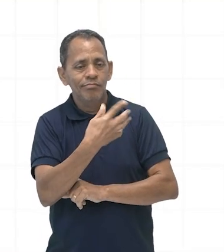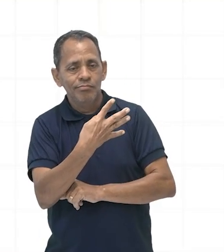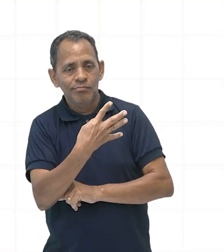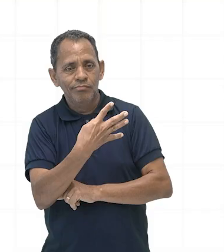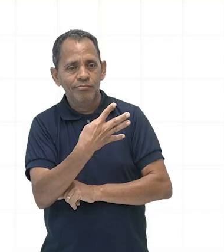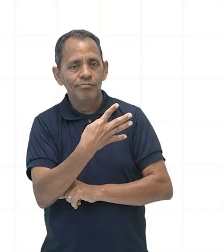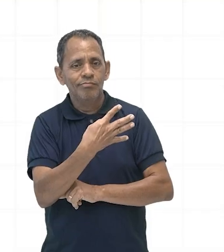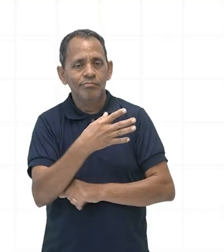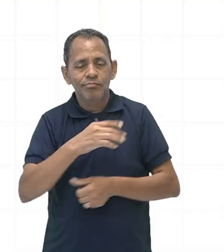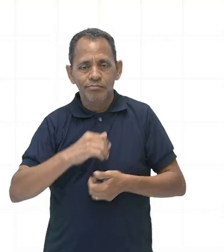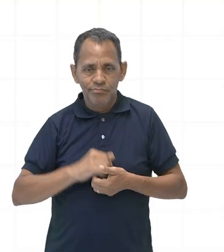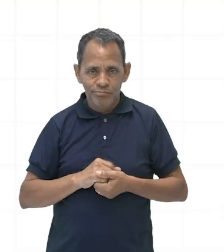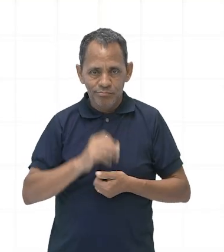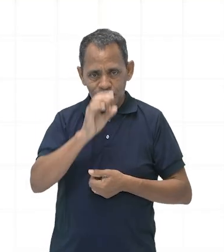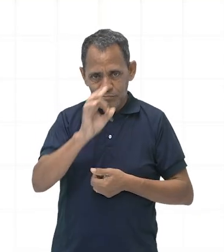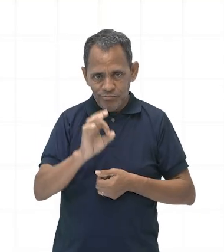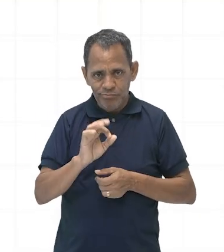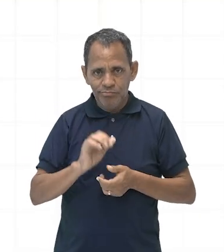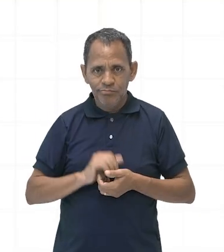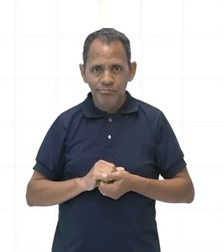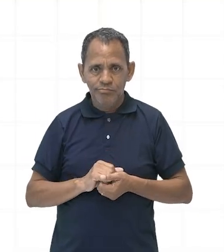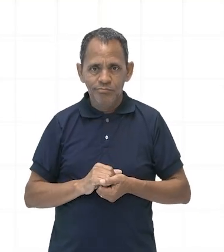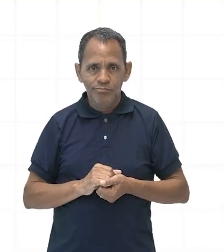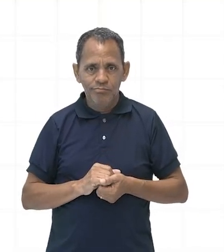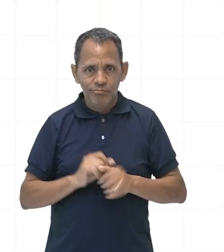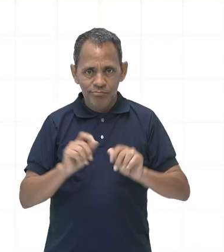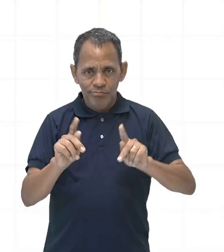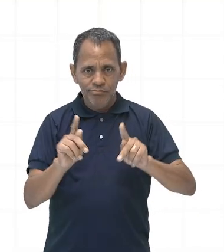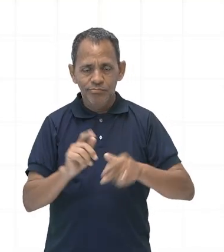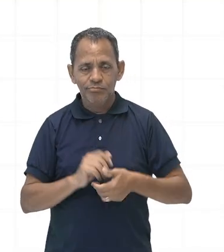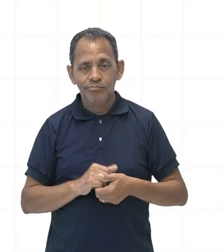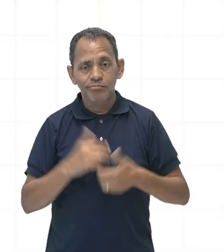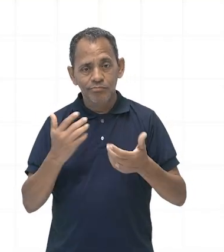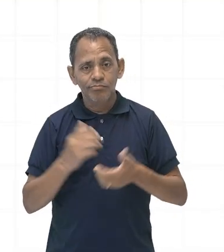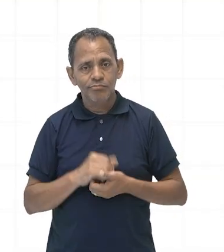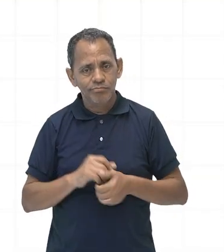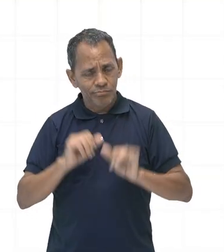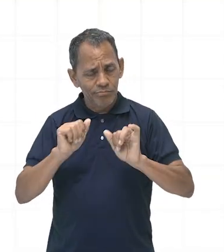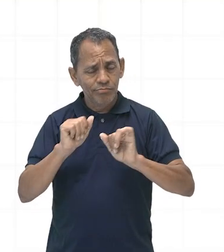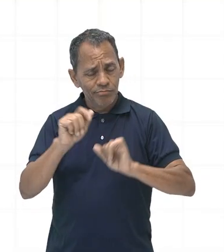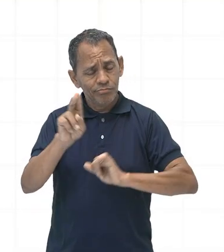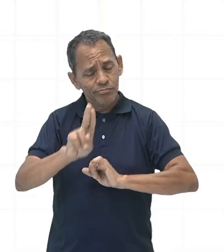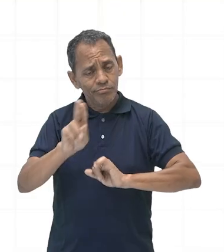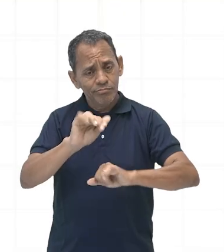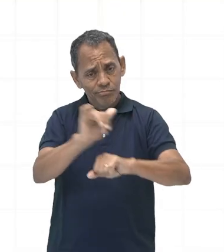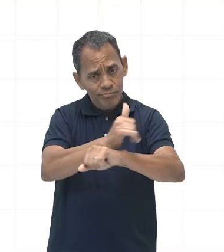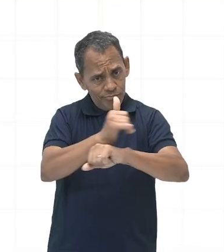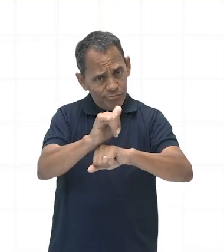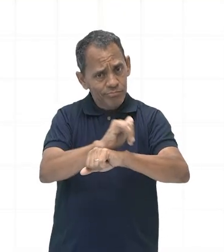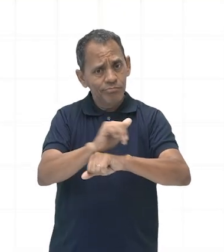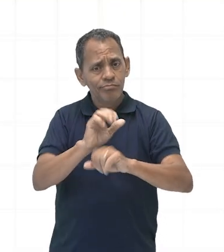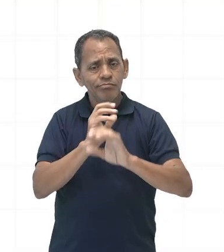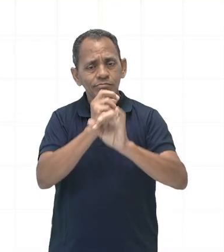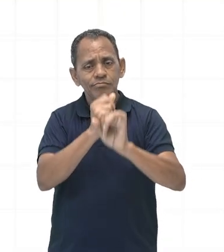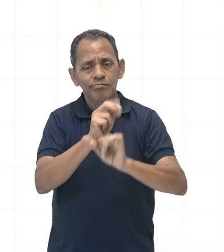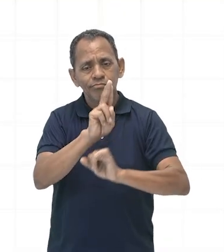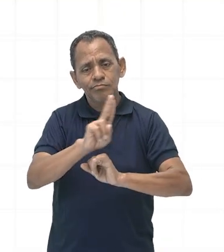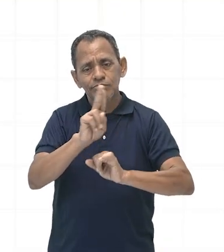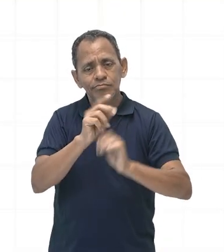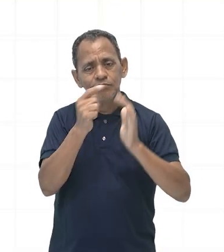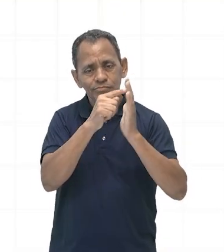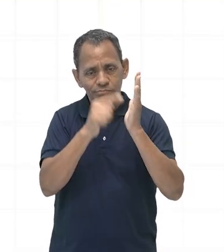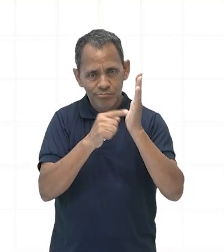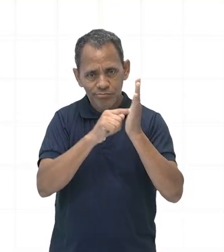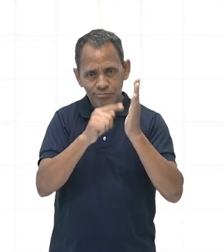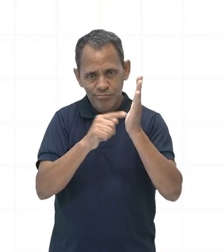24. Ou seja, aqui está negativo, mas é 24%. Tudo bem? Então, essa também é uma forma de calcular